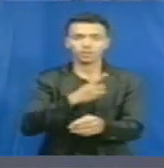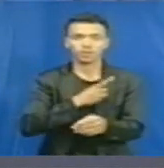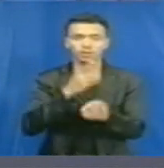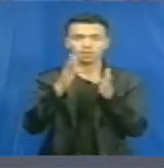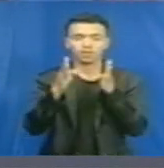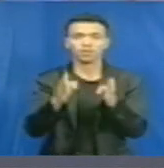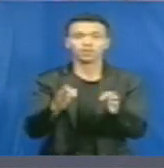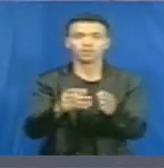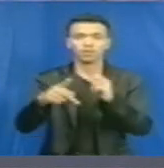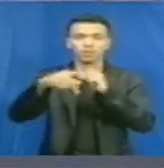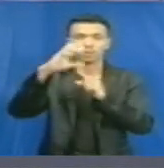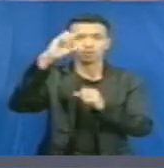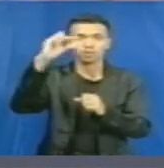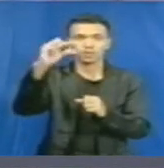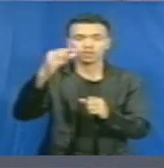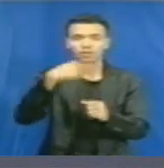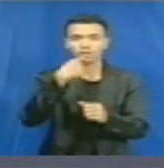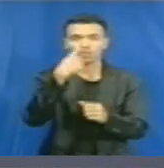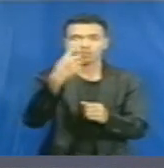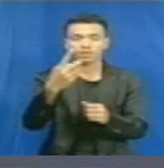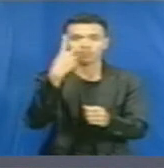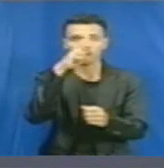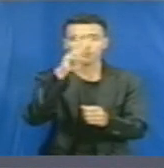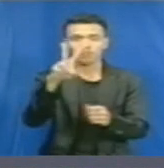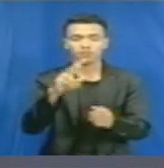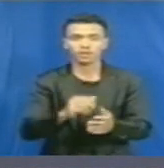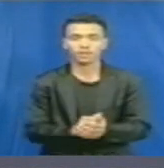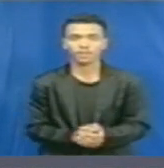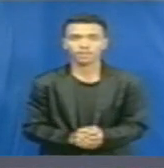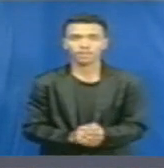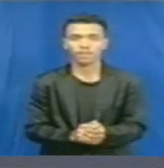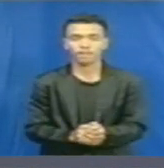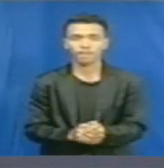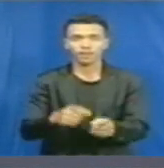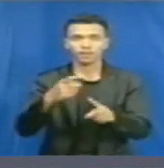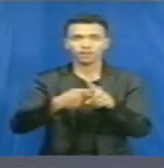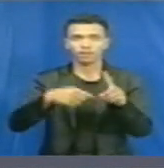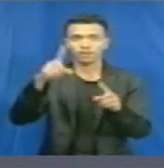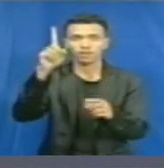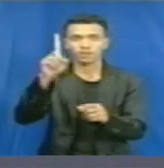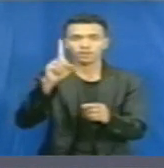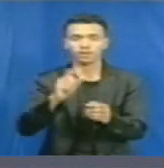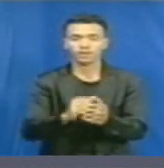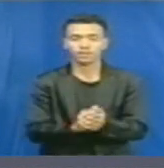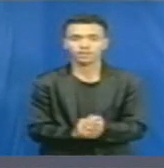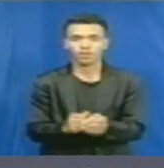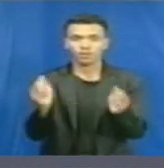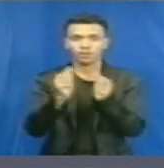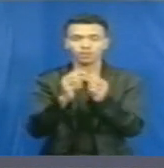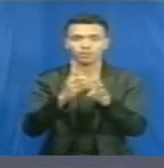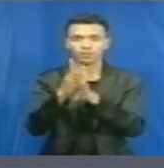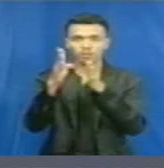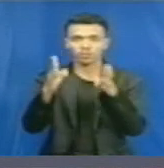assunto educação a toma consideração. Certa manhã se fulanida. Fulanida depois chamamos comunicação ao diretor kata